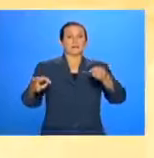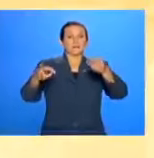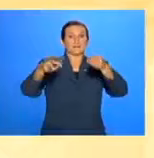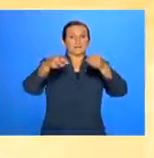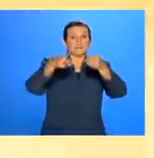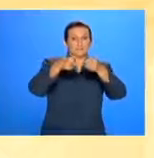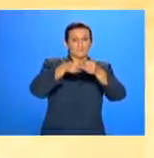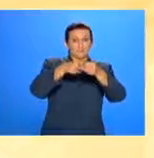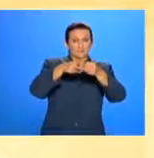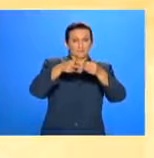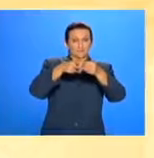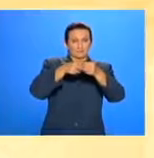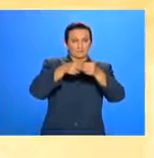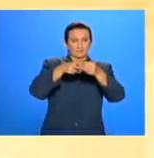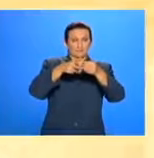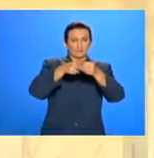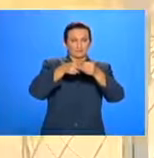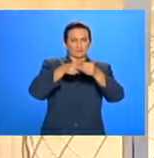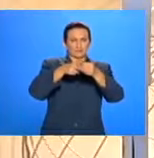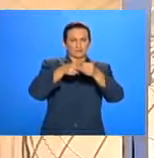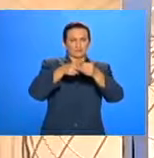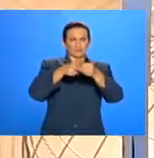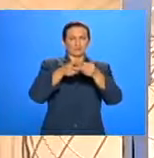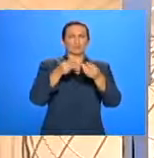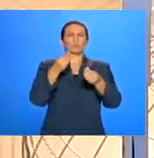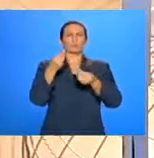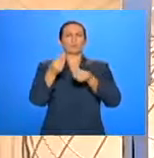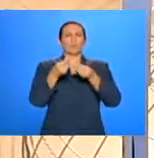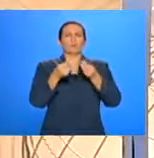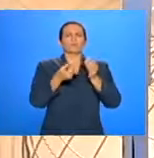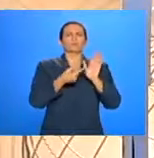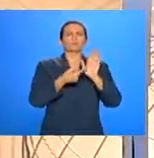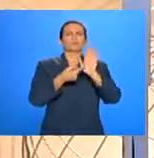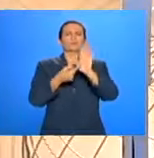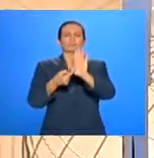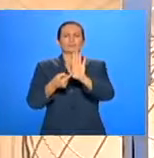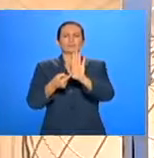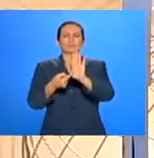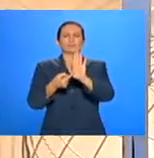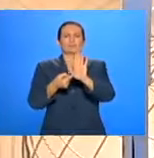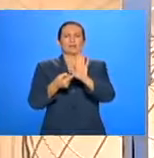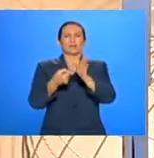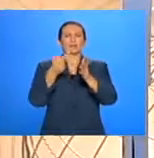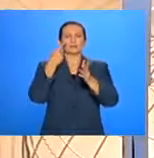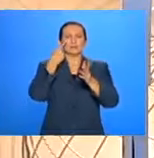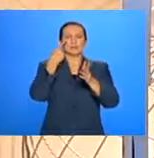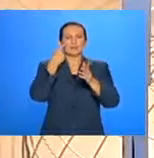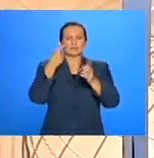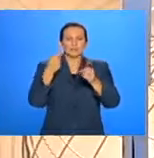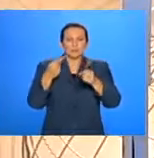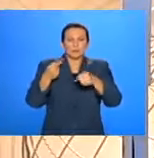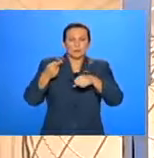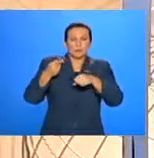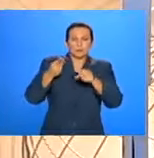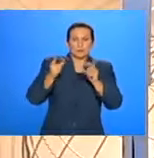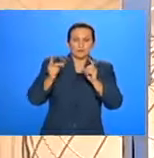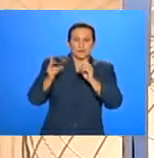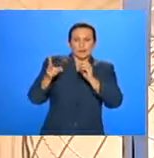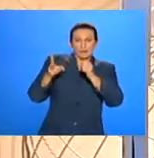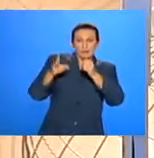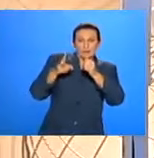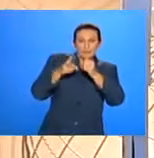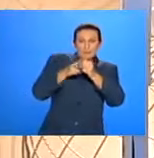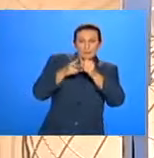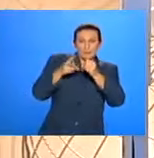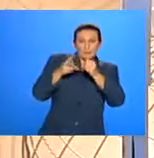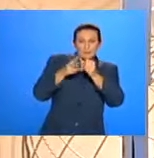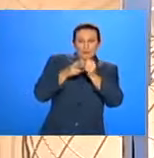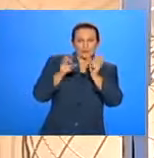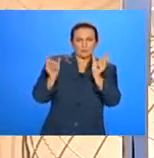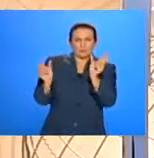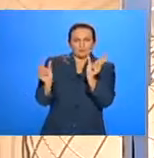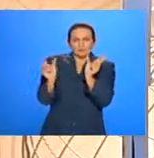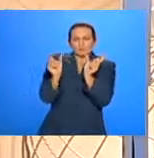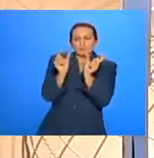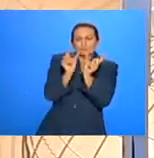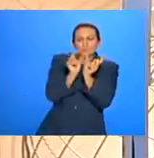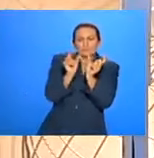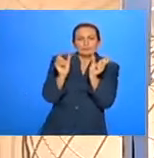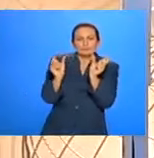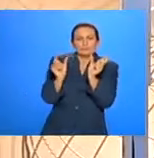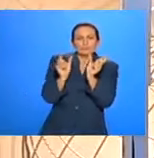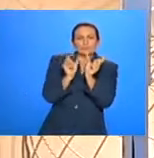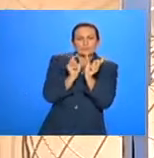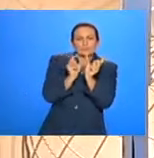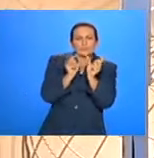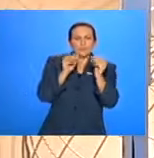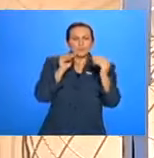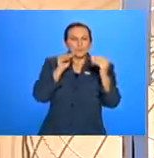Verbos. Serão apresentados no infinitivo. Todas as concordâncias e conjugações são